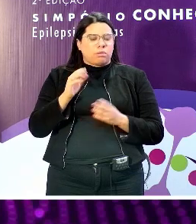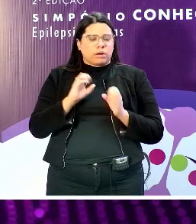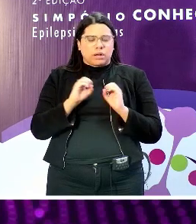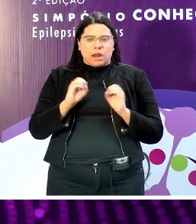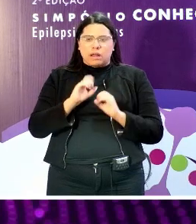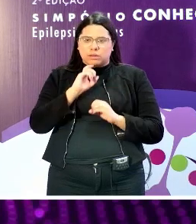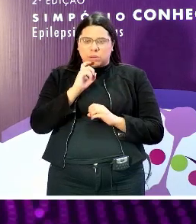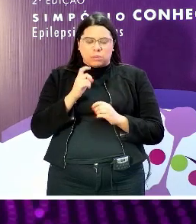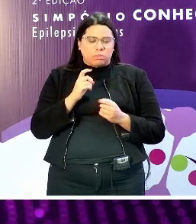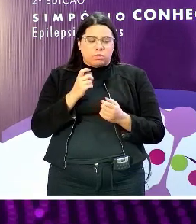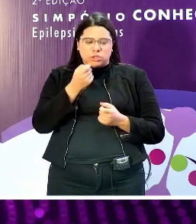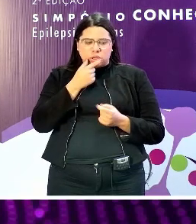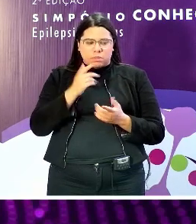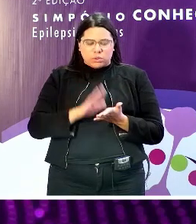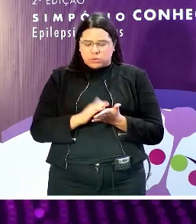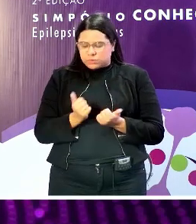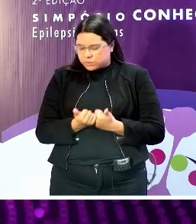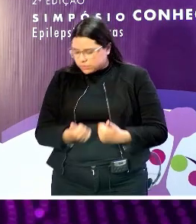nenhum deles.